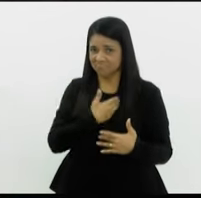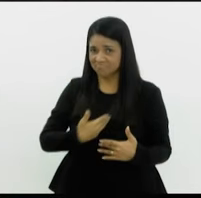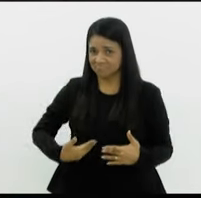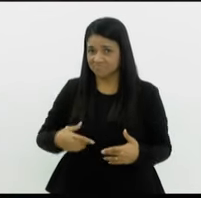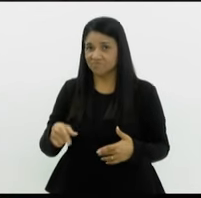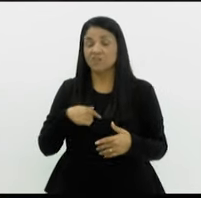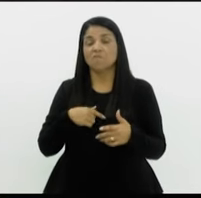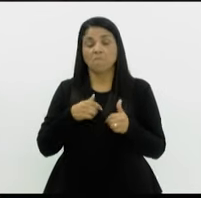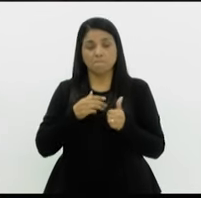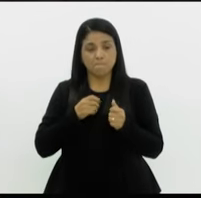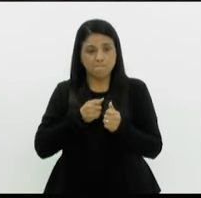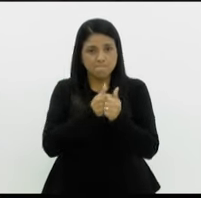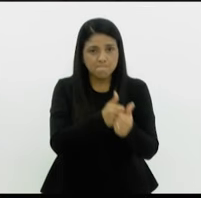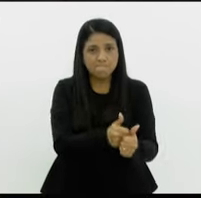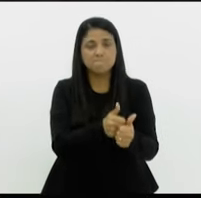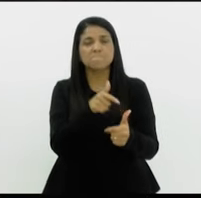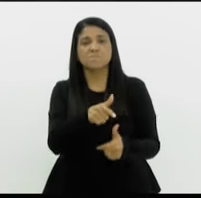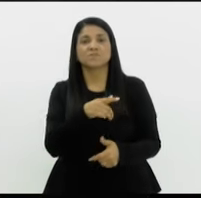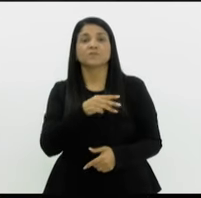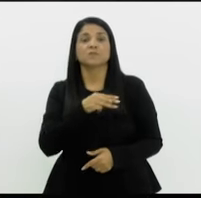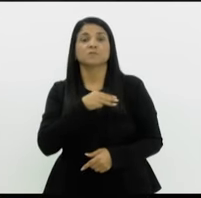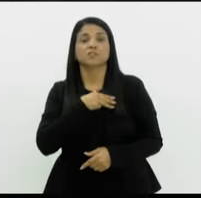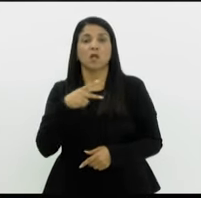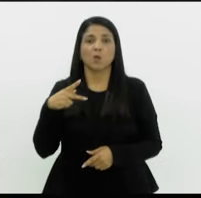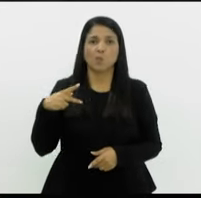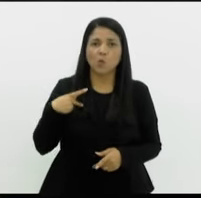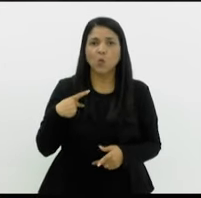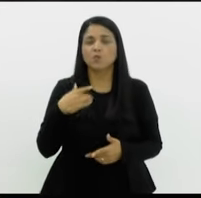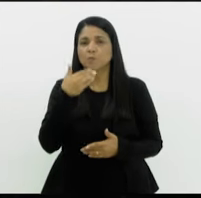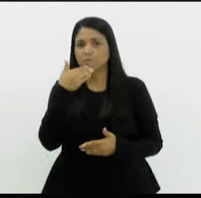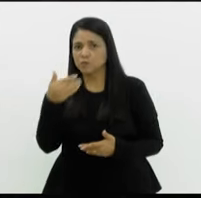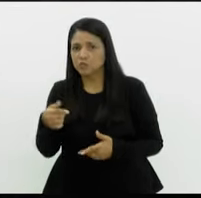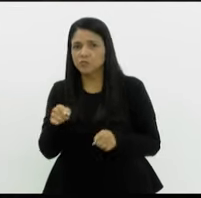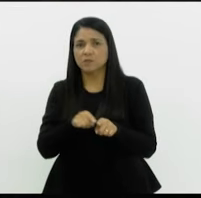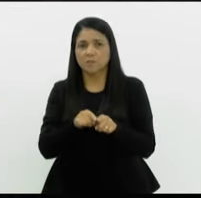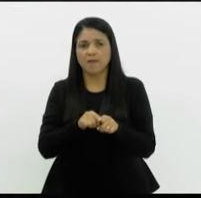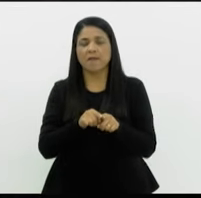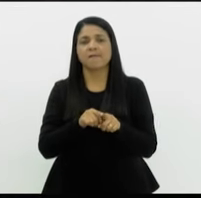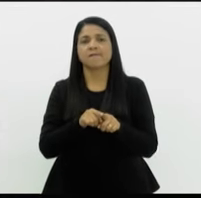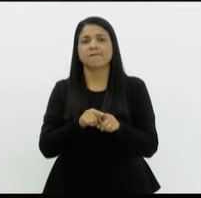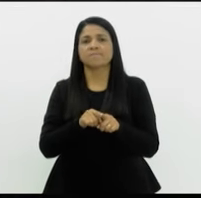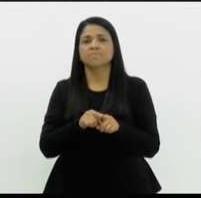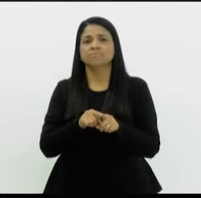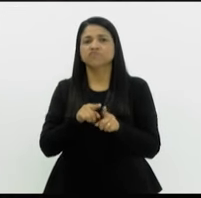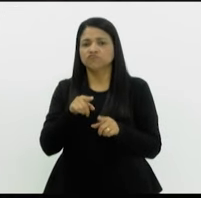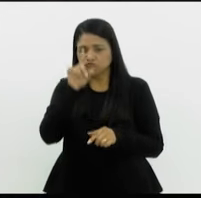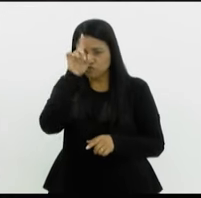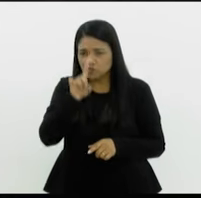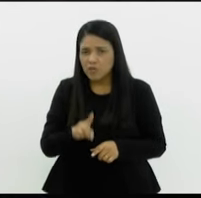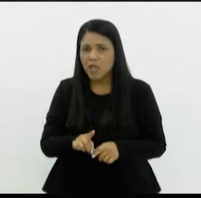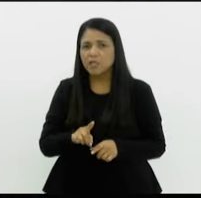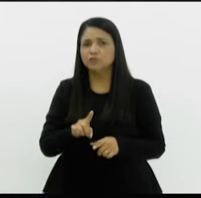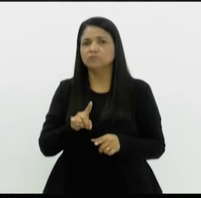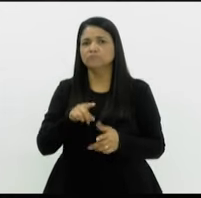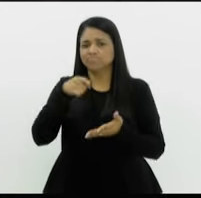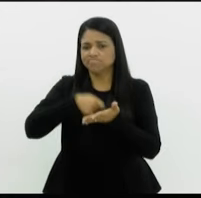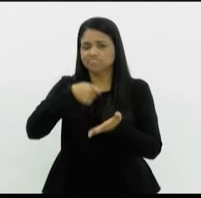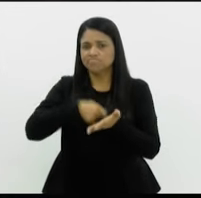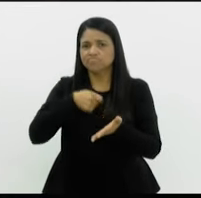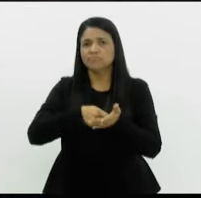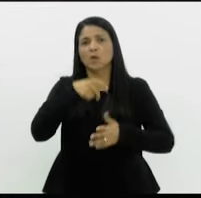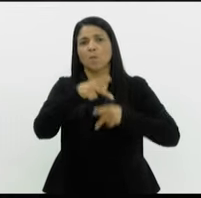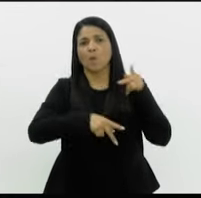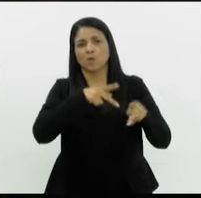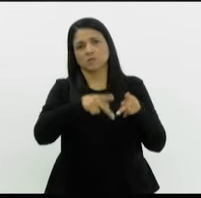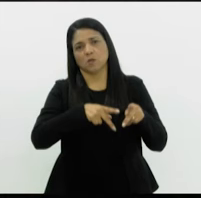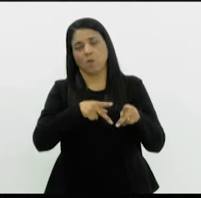o Ministério Público para que possa realmente fazer valer o direito da população num pedágio tão caro e num